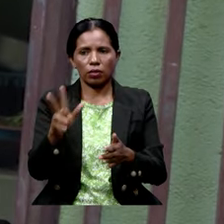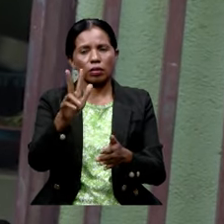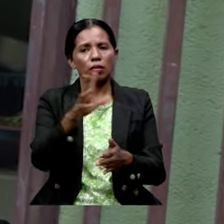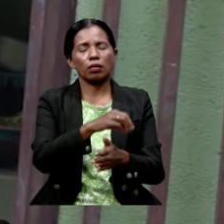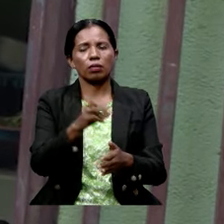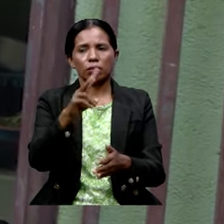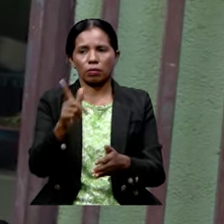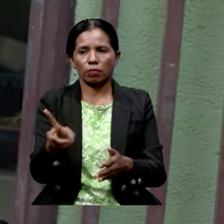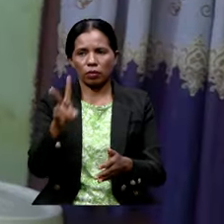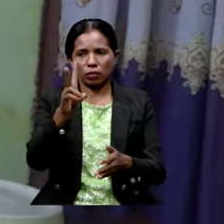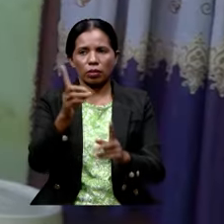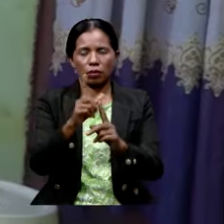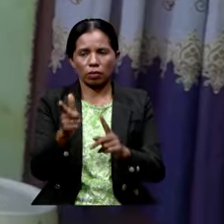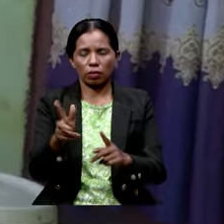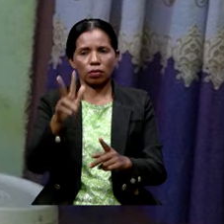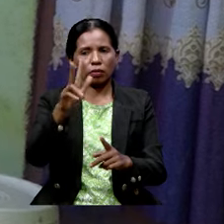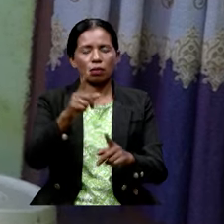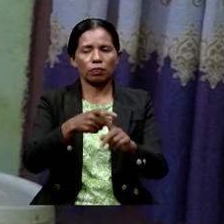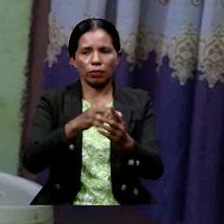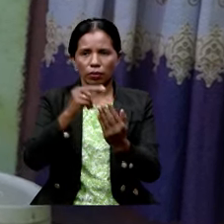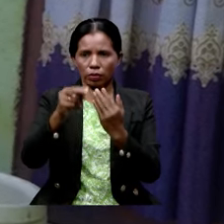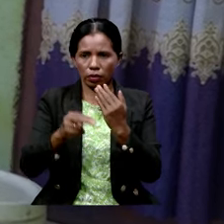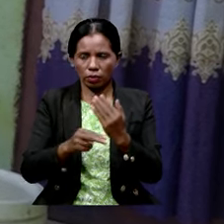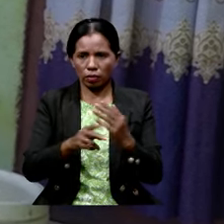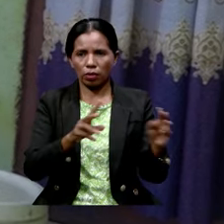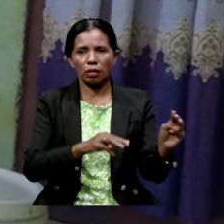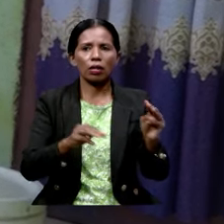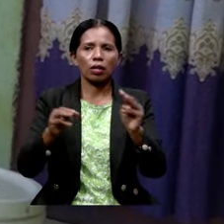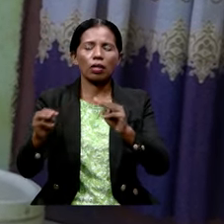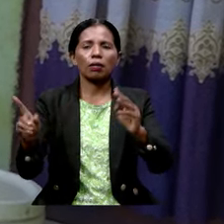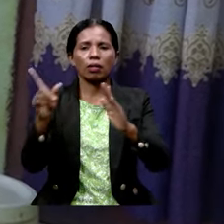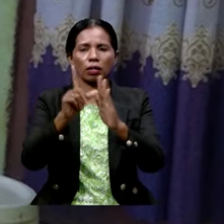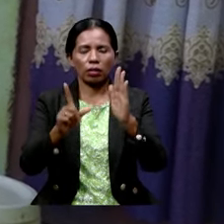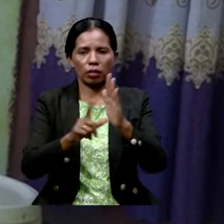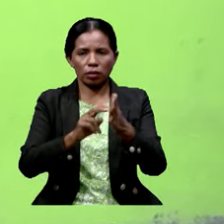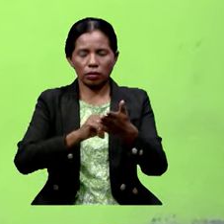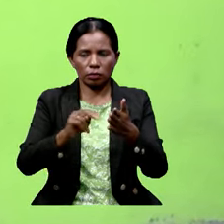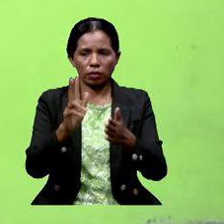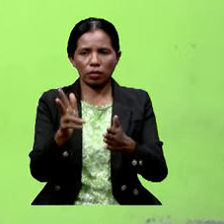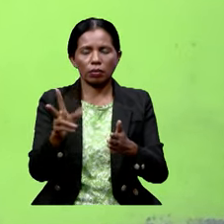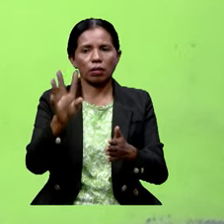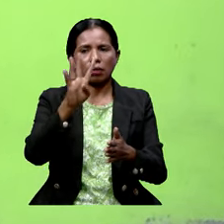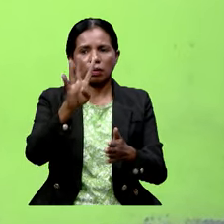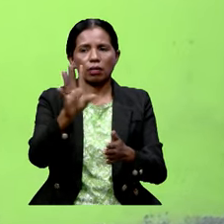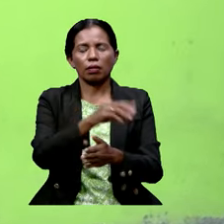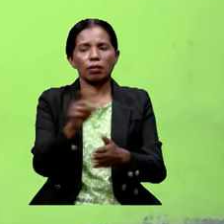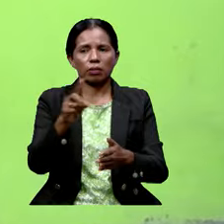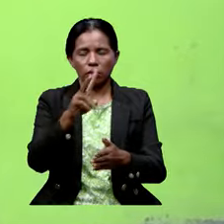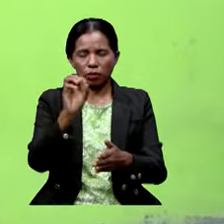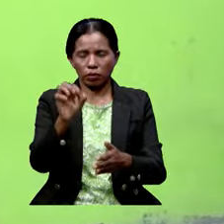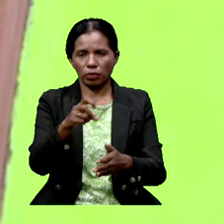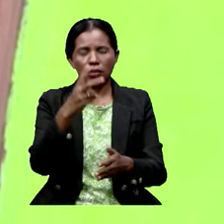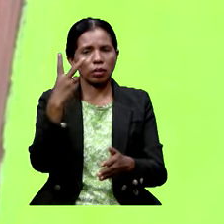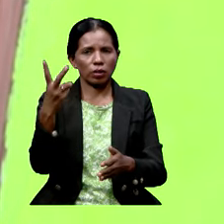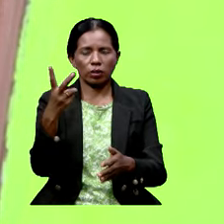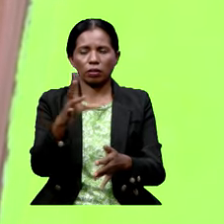regular o recinto-lua, loron o recinto-lua, fula novembro, no alteração da ULUC, para decreto-lei número 1,900, para regular o recinto loron